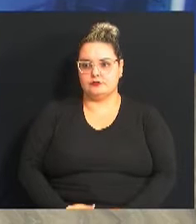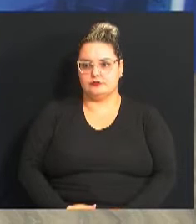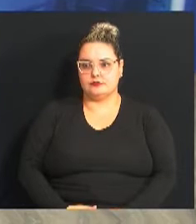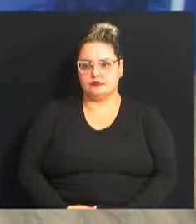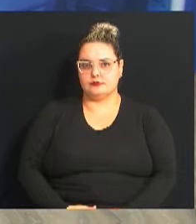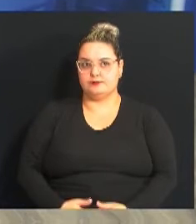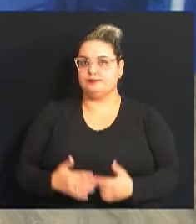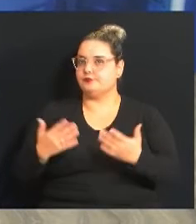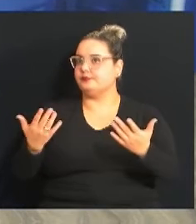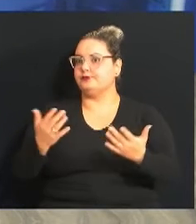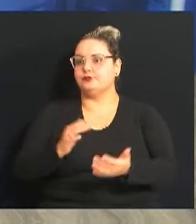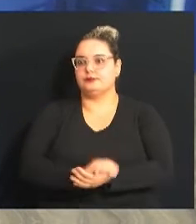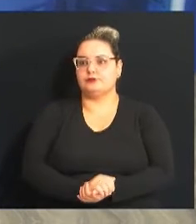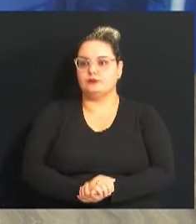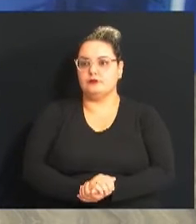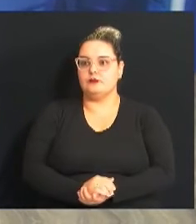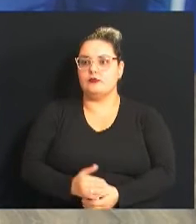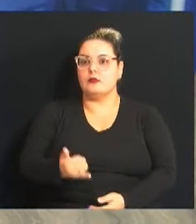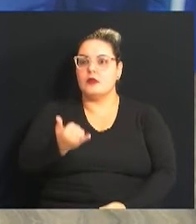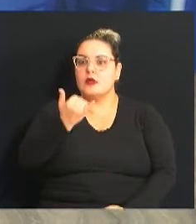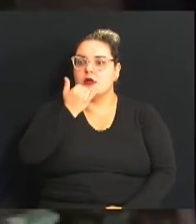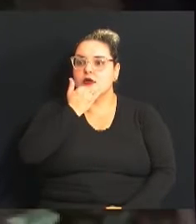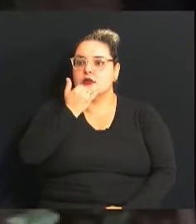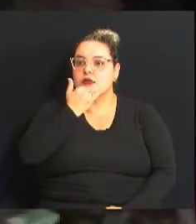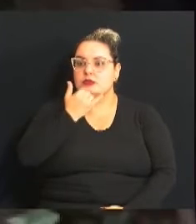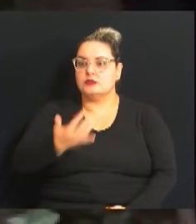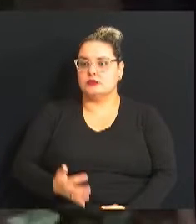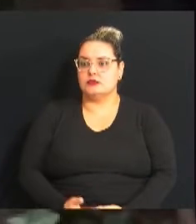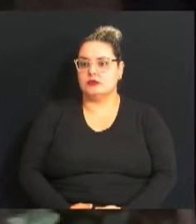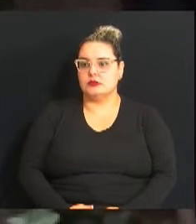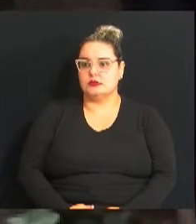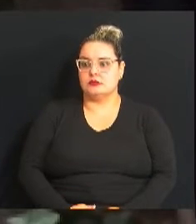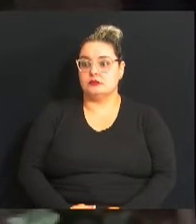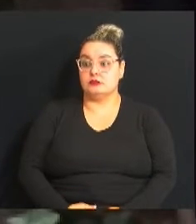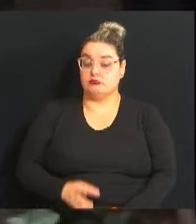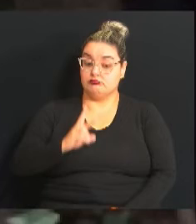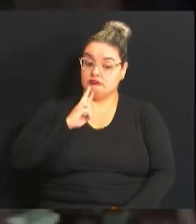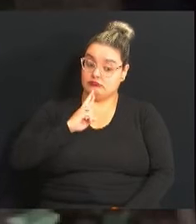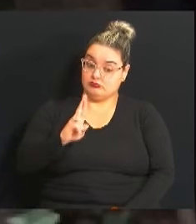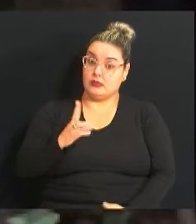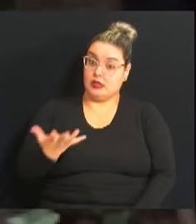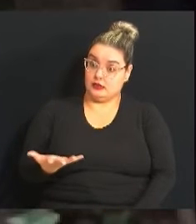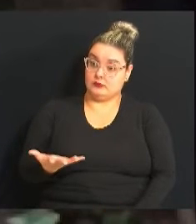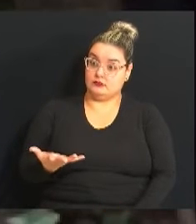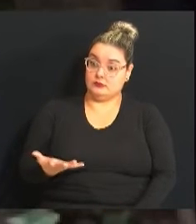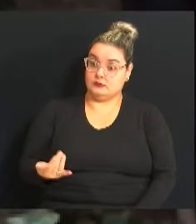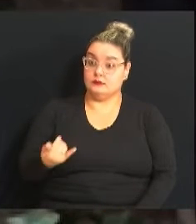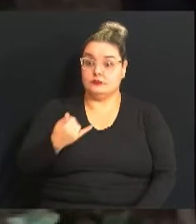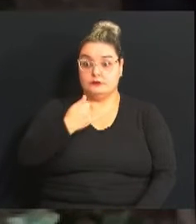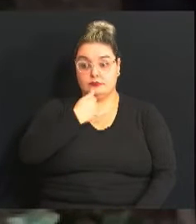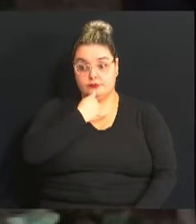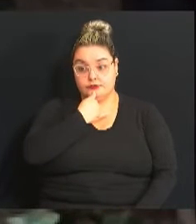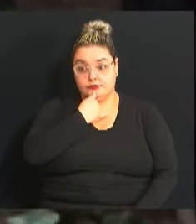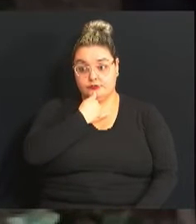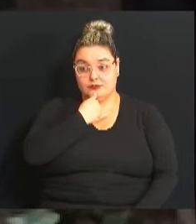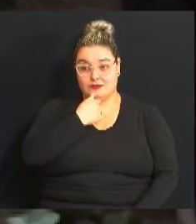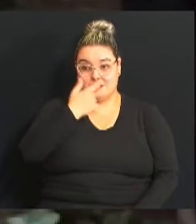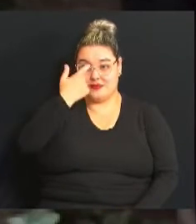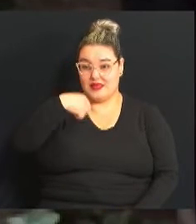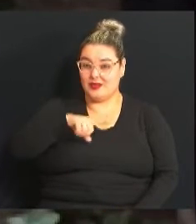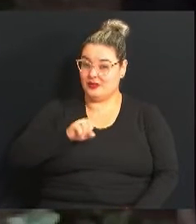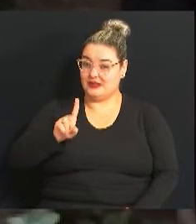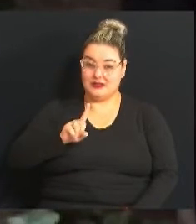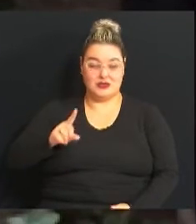Olha, eu peço até desculpa pela minha resposta. Infelizmente, eu não sou muito